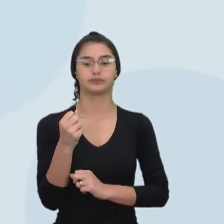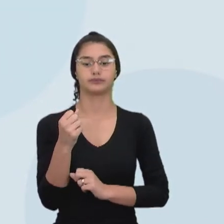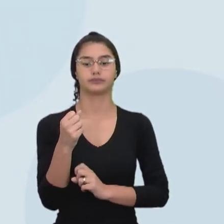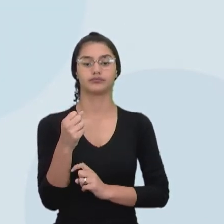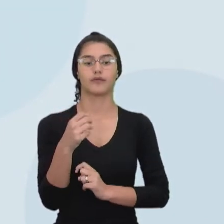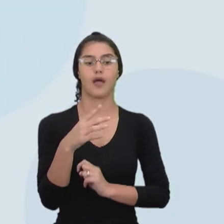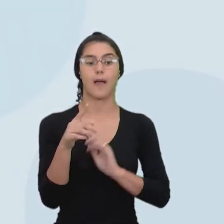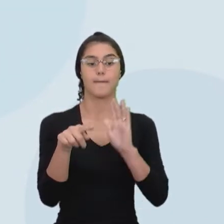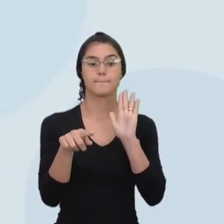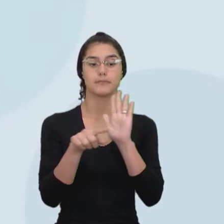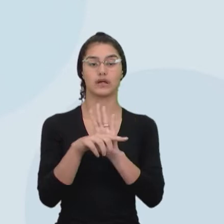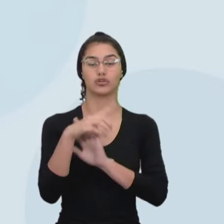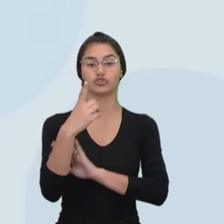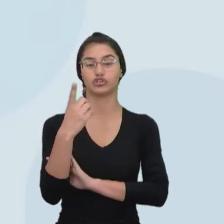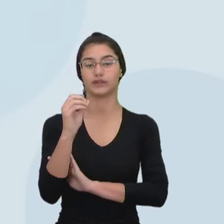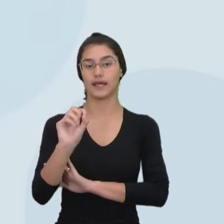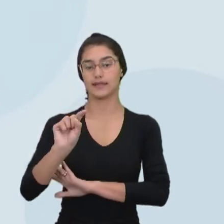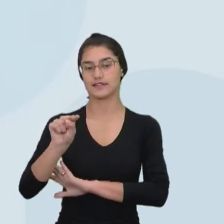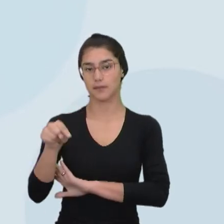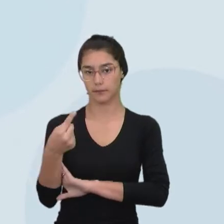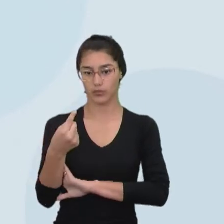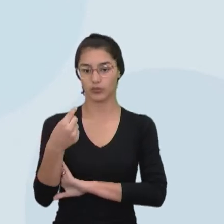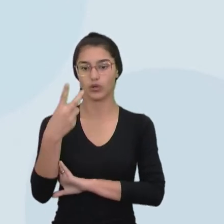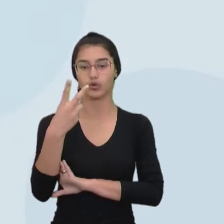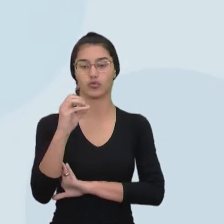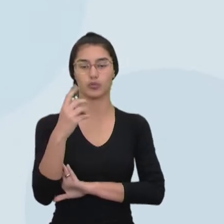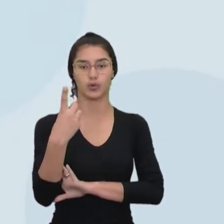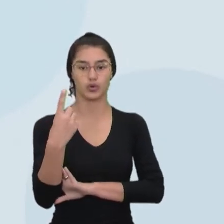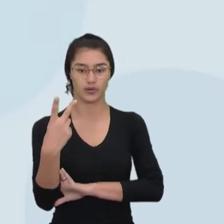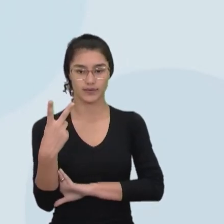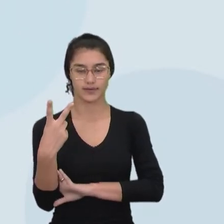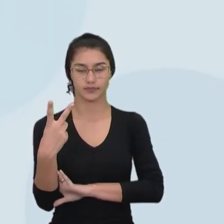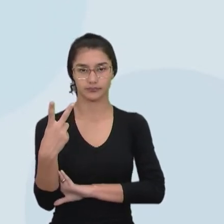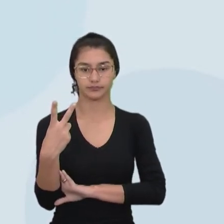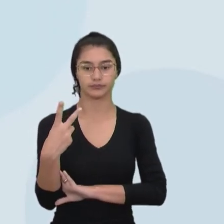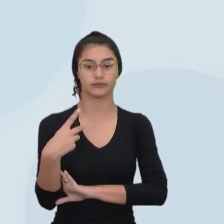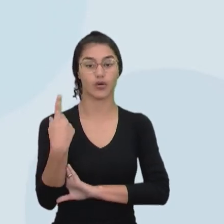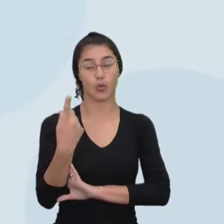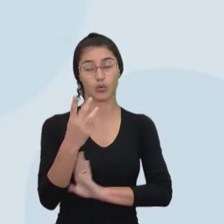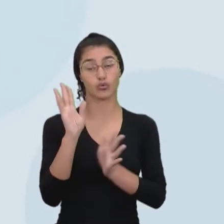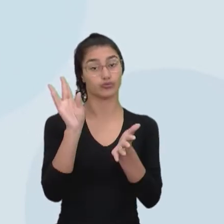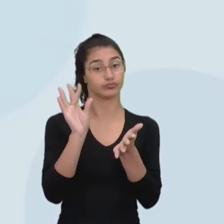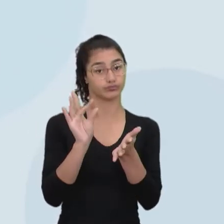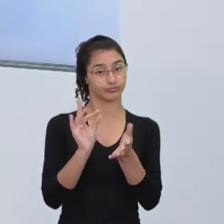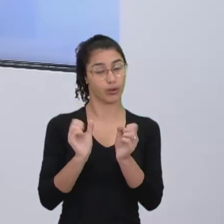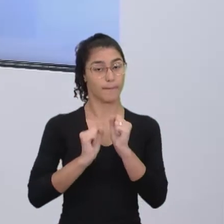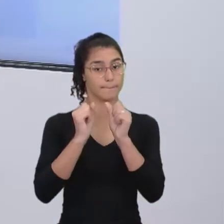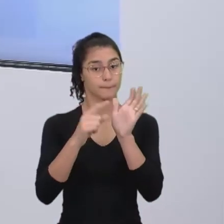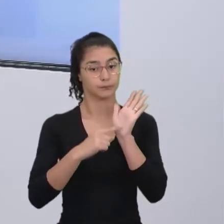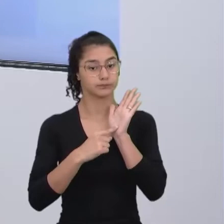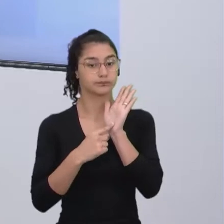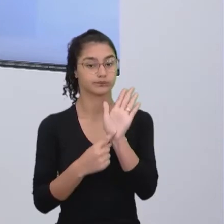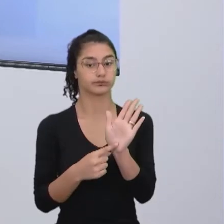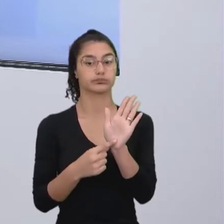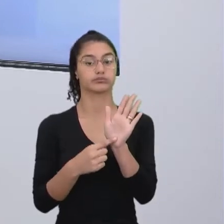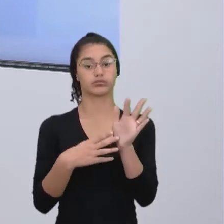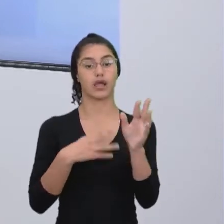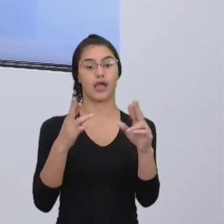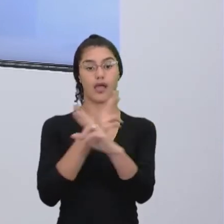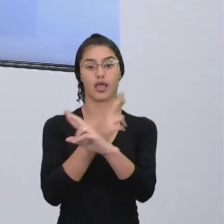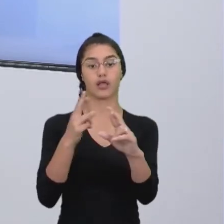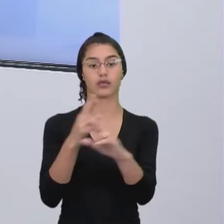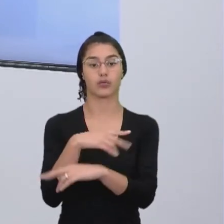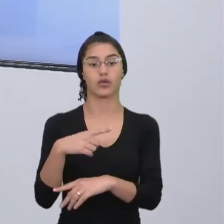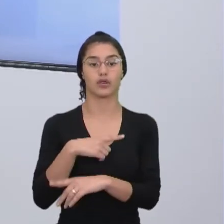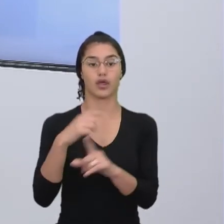a menos de 10 mil, né, em 2012. Tá? Um dos fatores que beneficiam essa relação